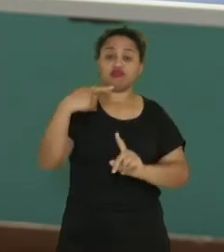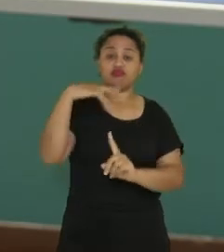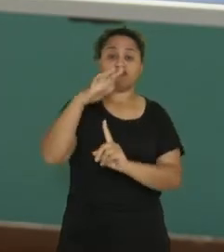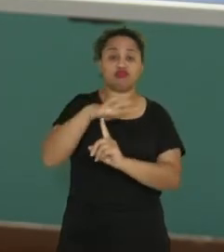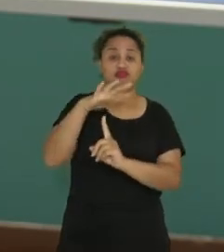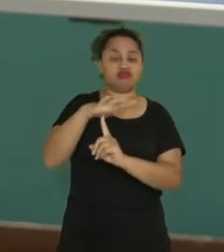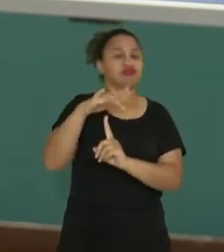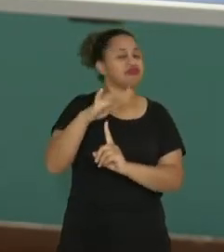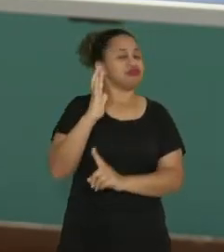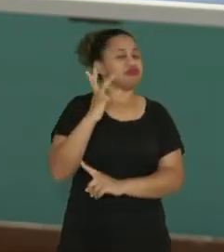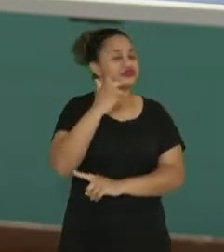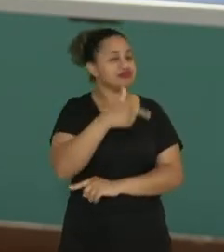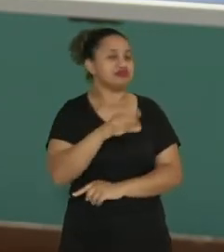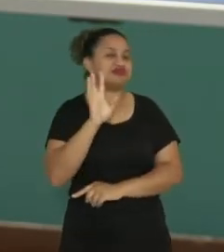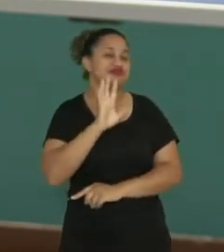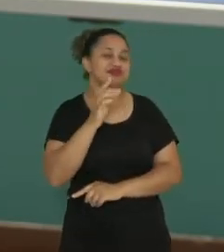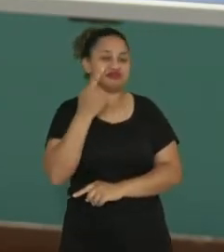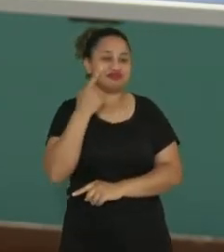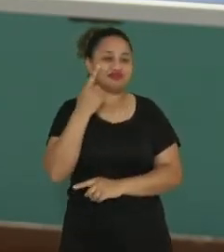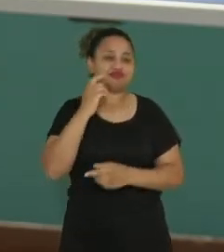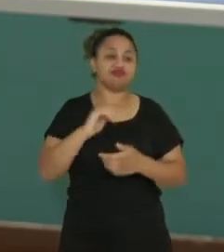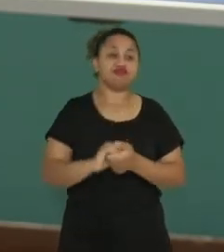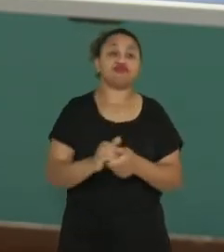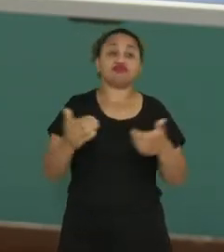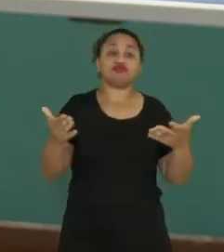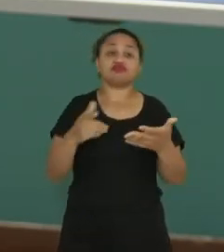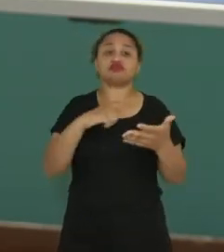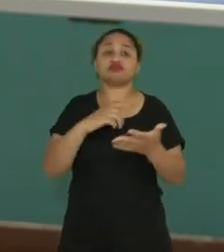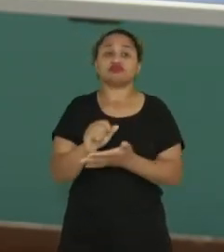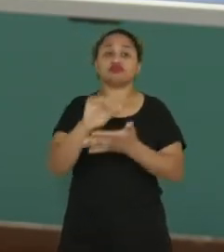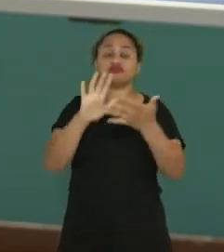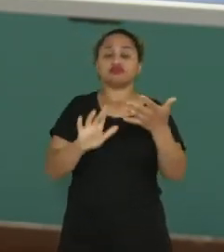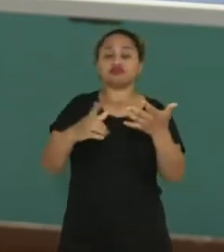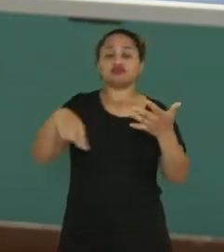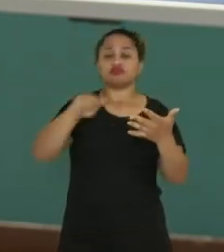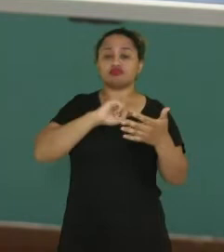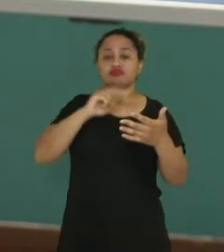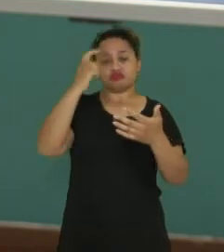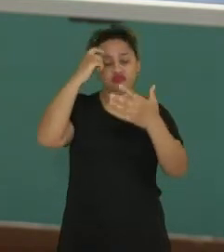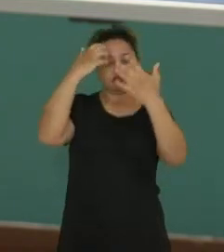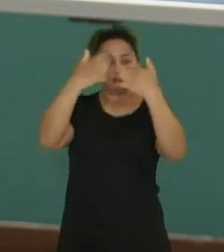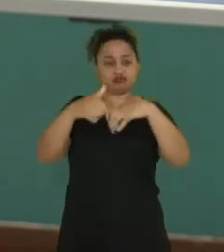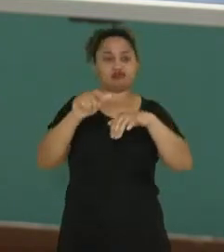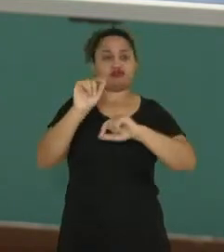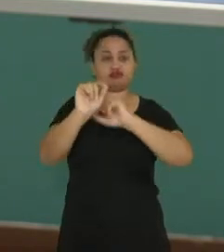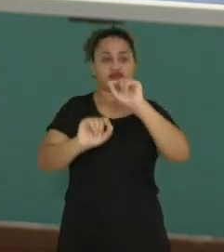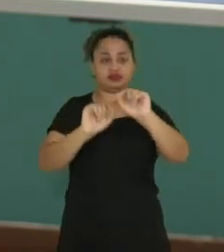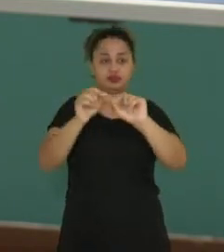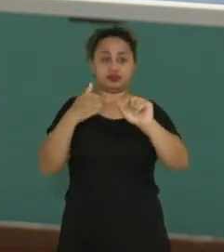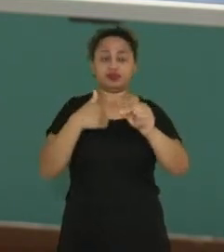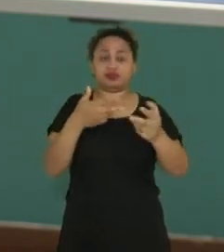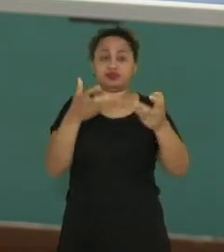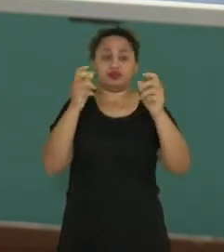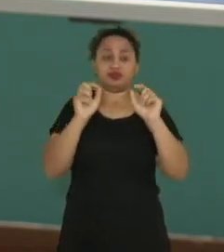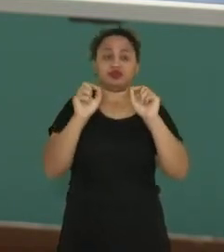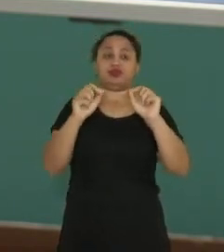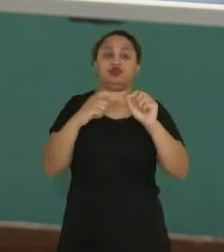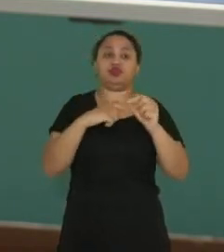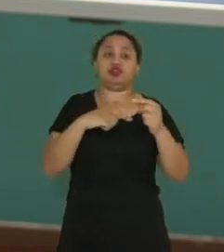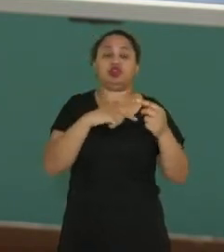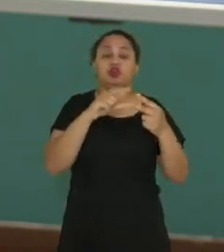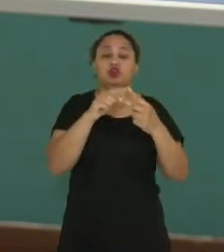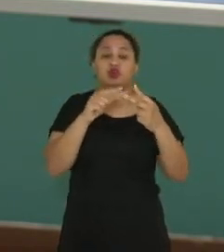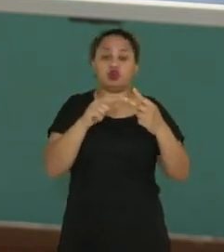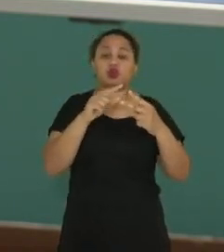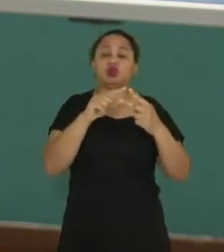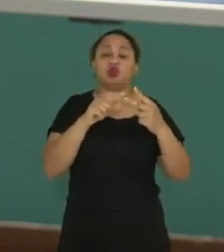muito bonito, né? E aqui eu trago uma atividade para que a gente possa pensar, refletir. Olha só, né? Eu tenho dois